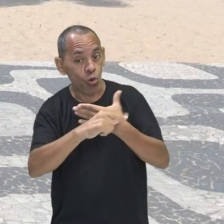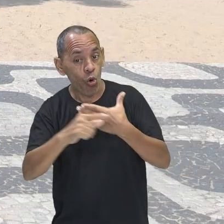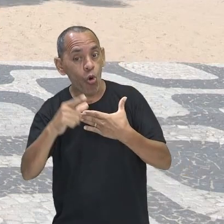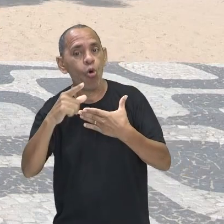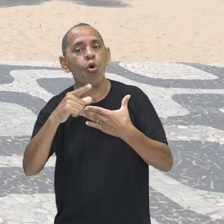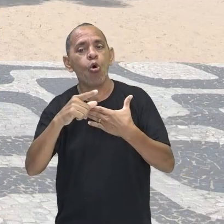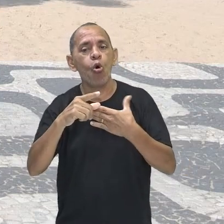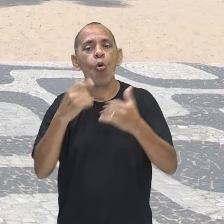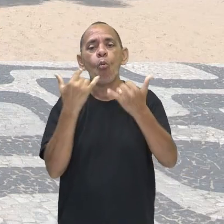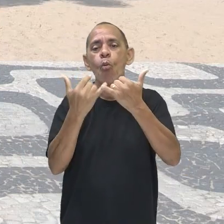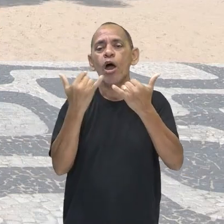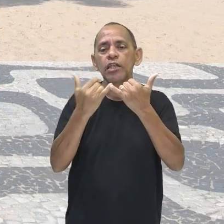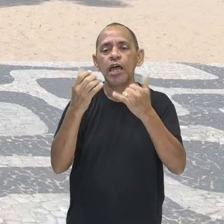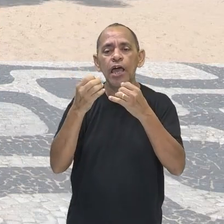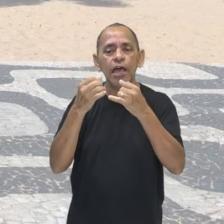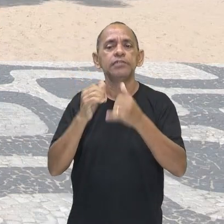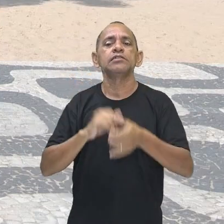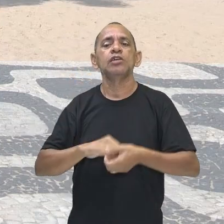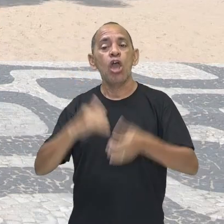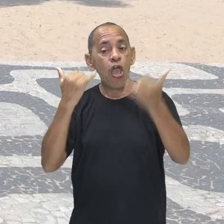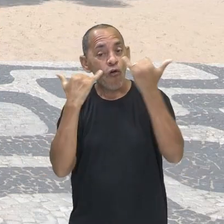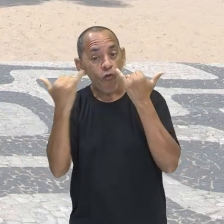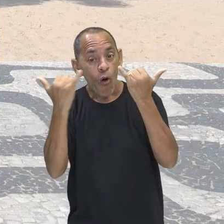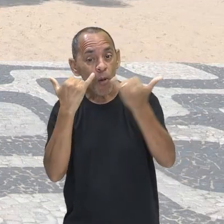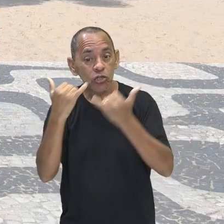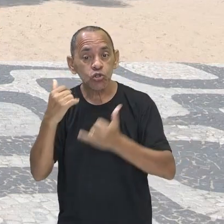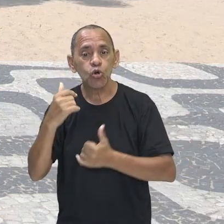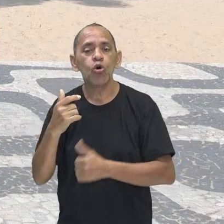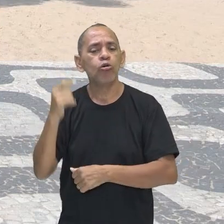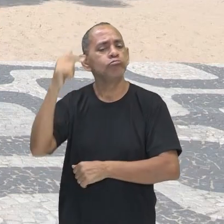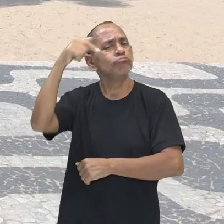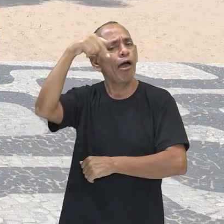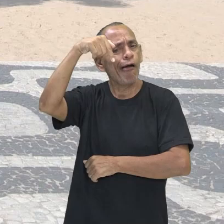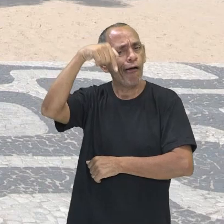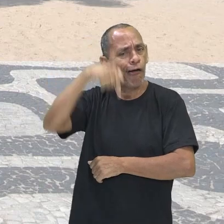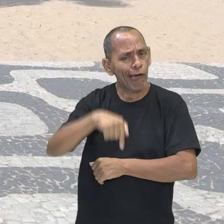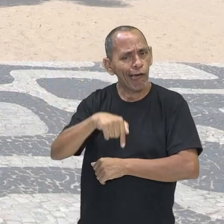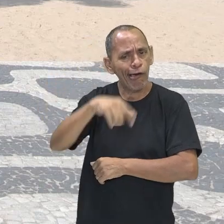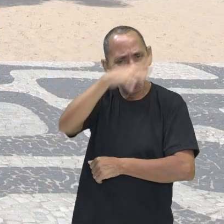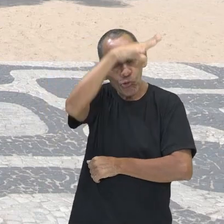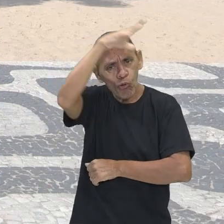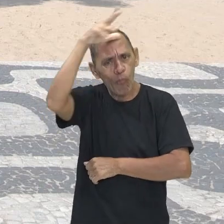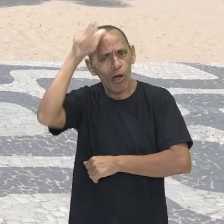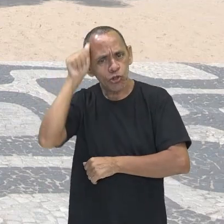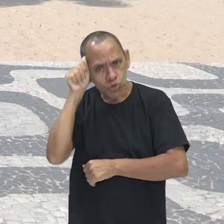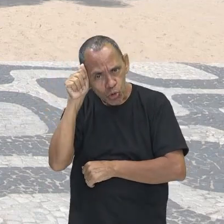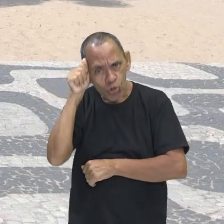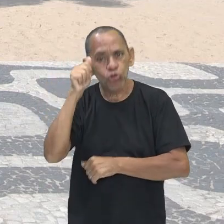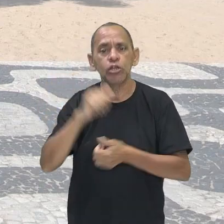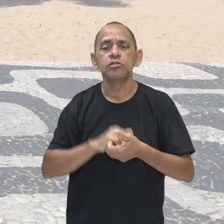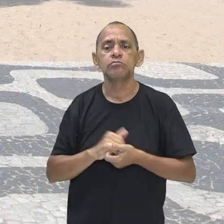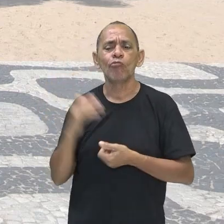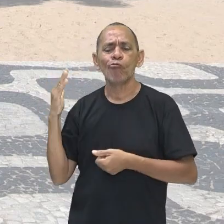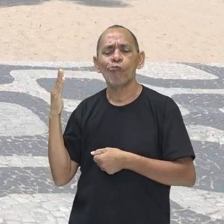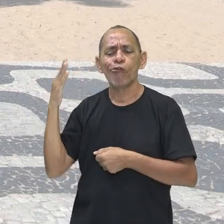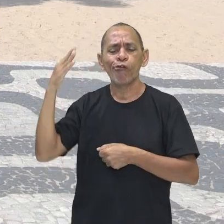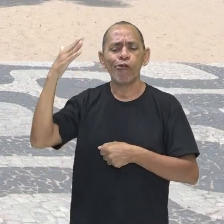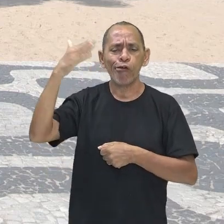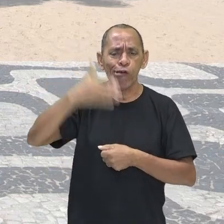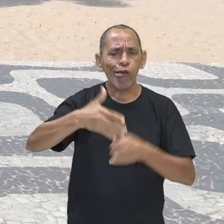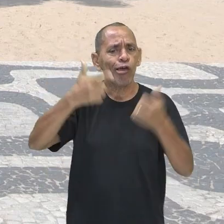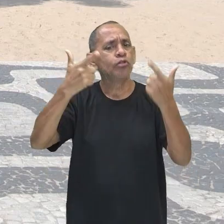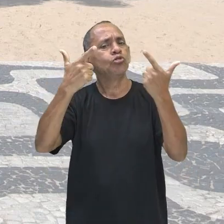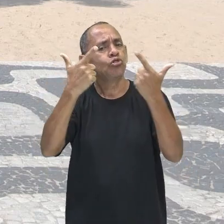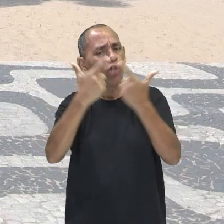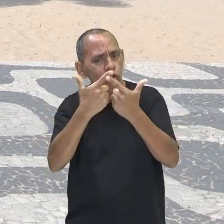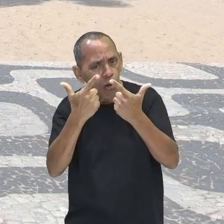nossa capital, no nosso estado do Amazonas, é que ele chegou a vir fazer um show no Teatro Amazonas e como